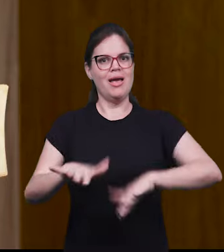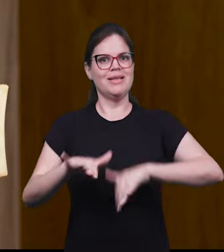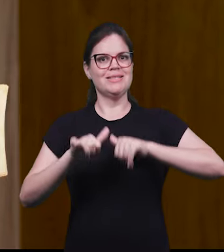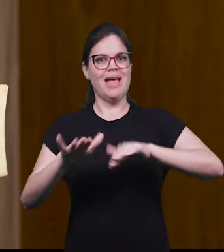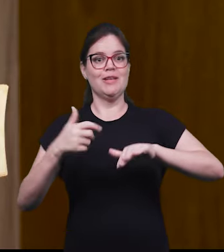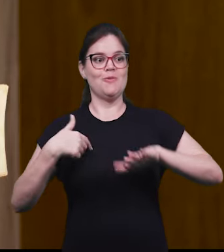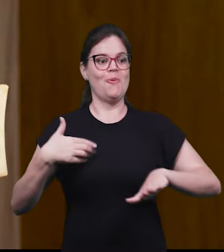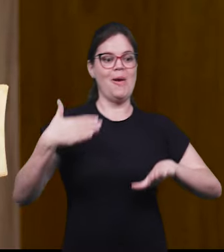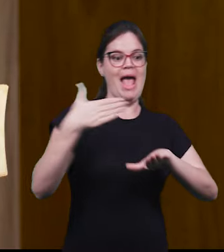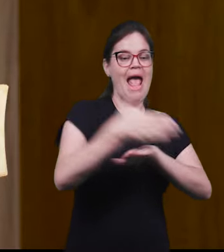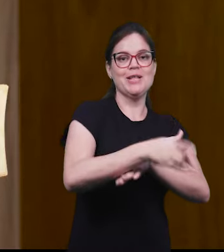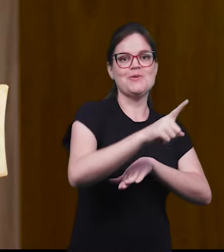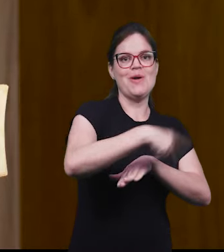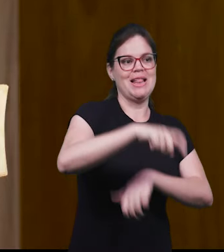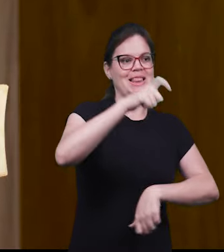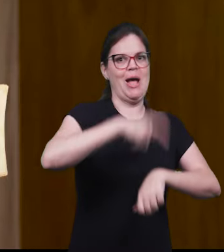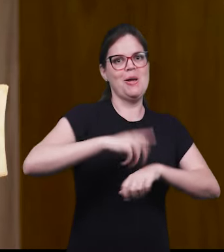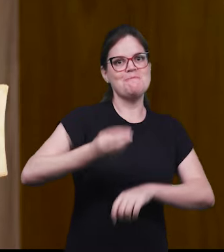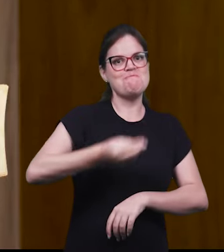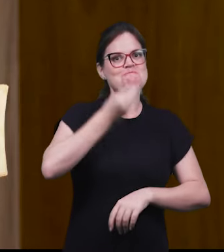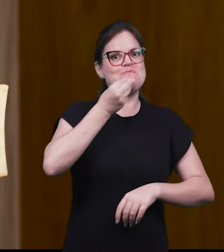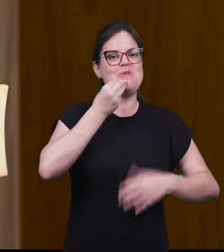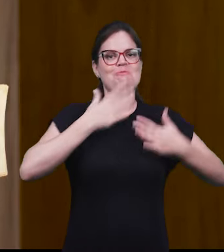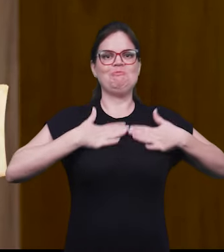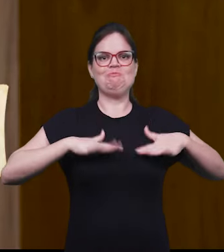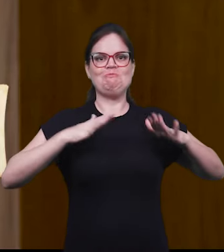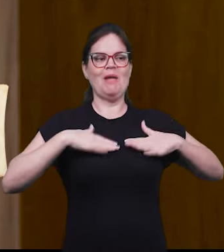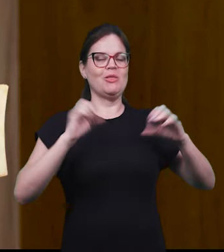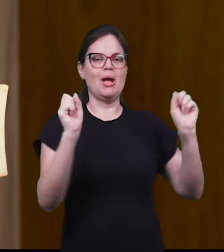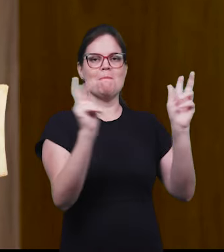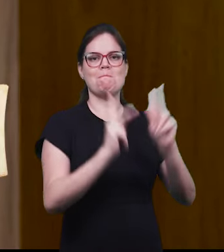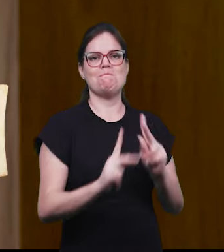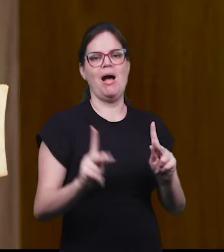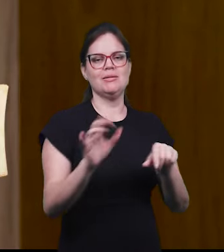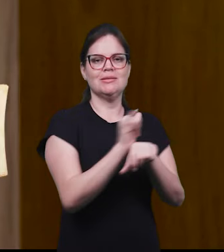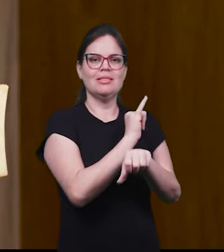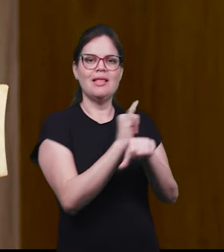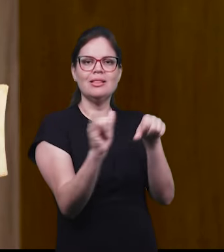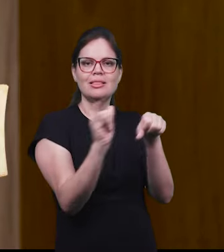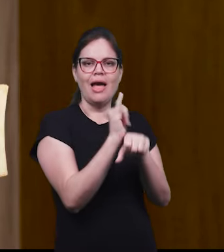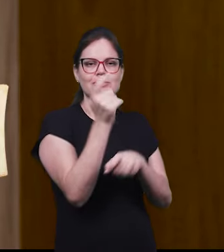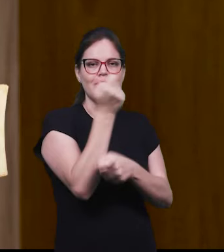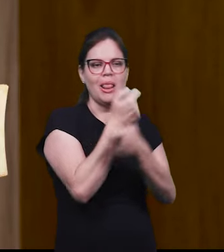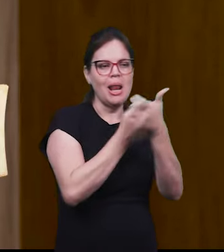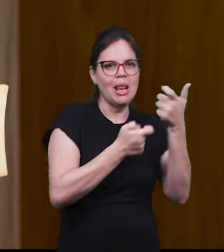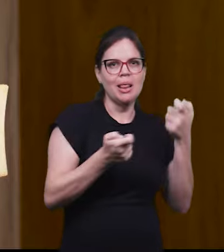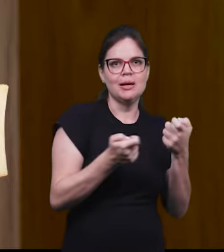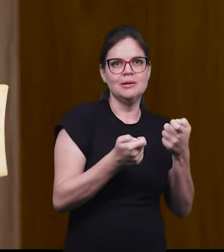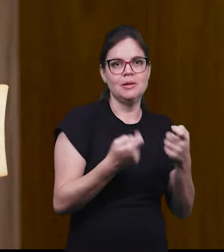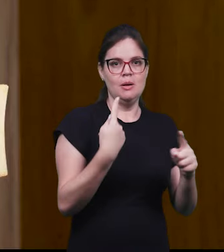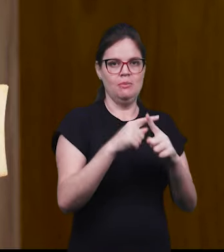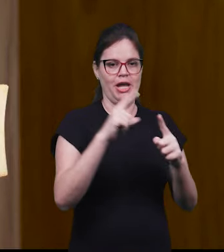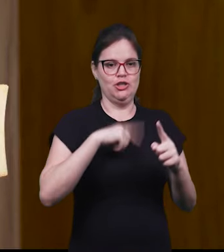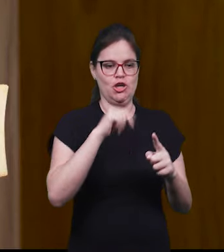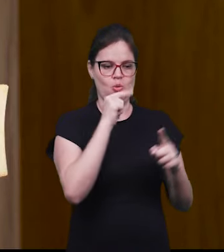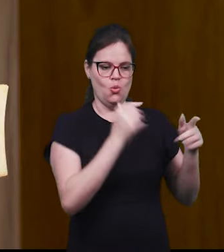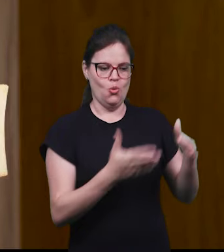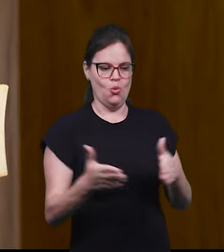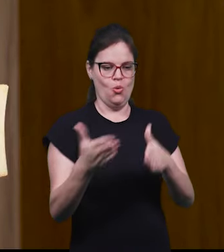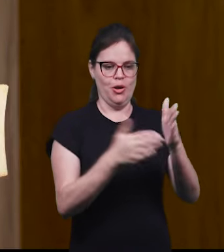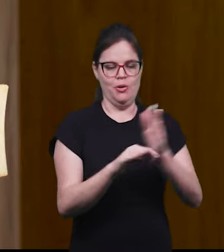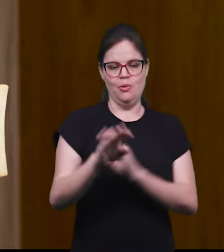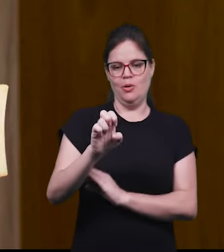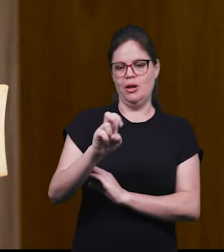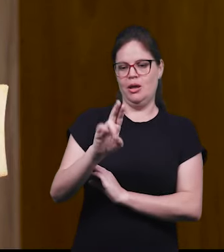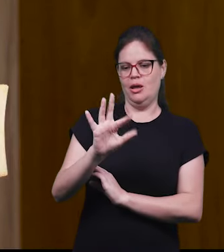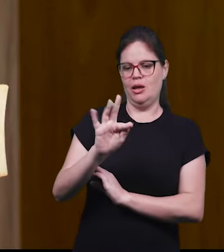encontra que o Ciro, ele teve uma estratégia seguinte, havia o Eufrates, né, que